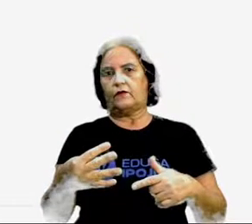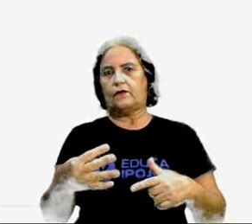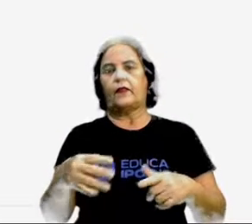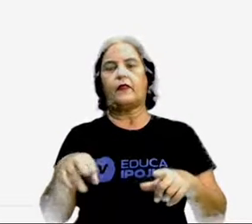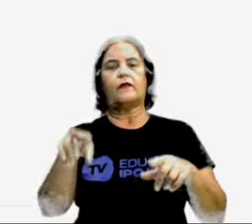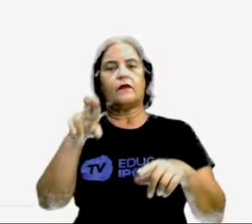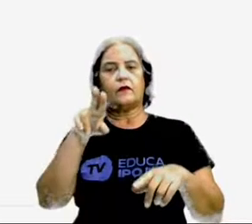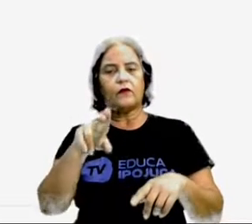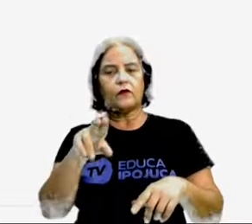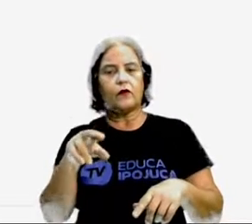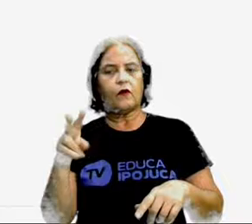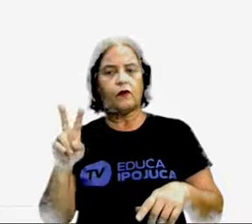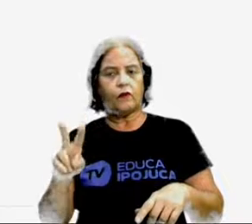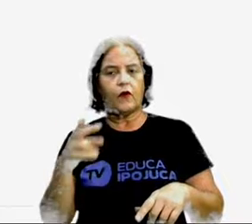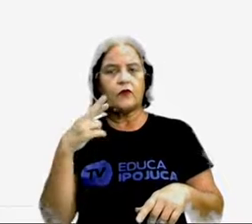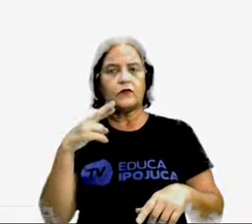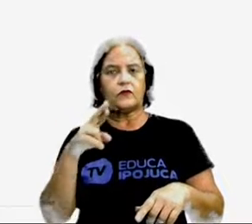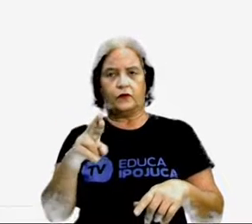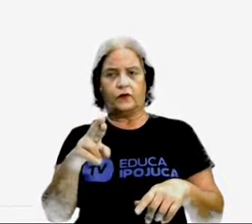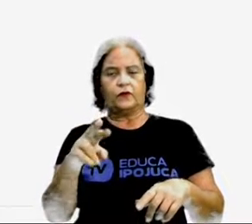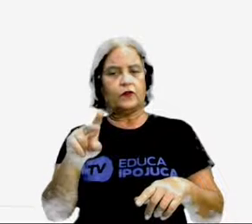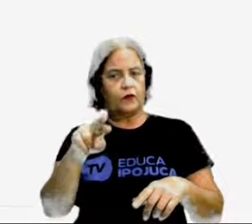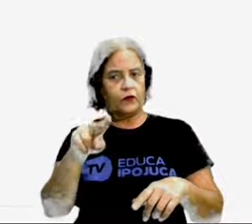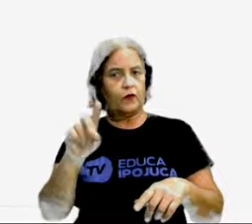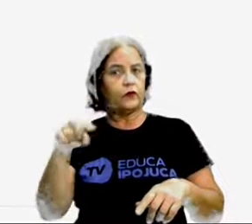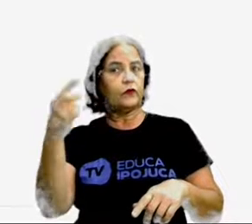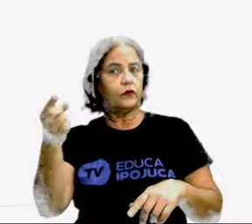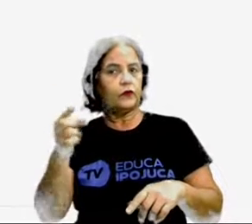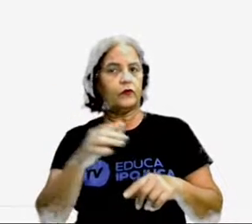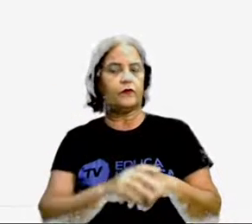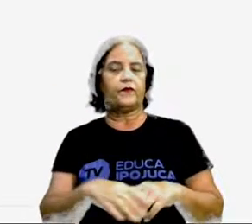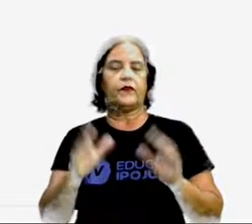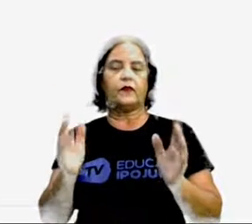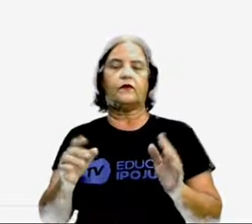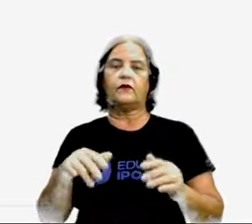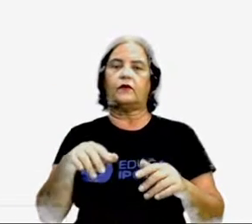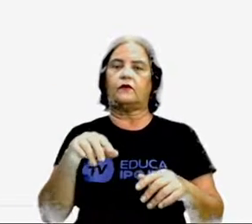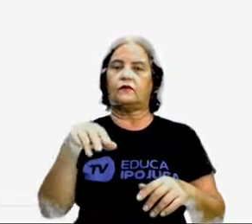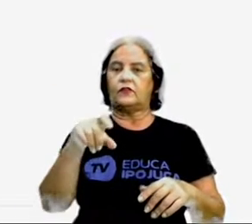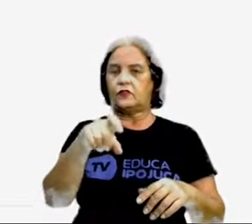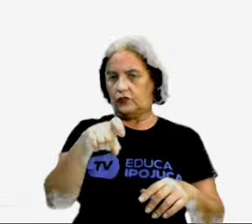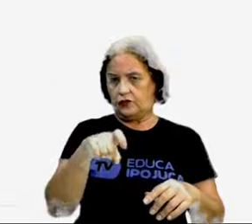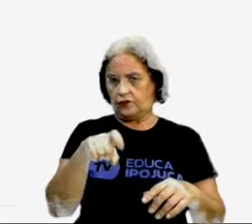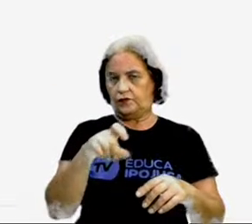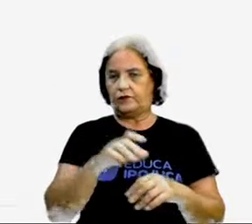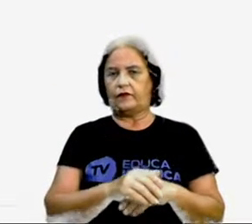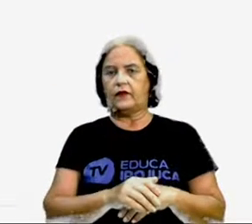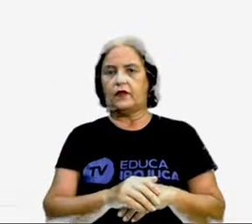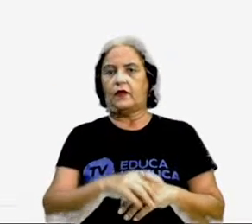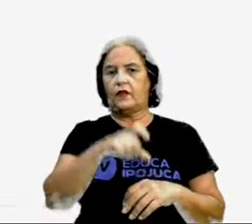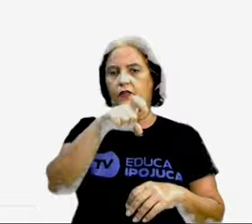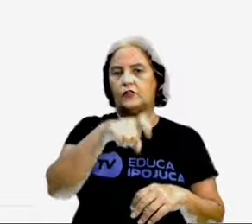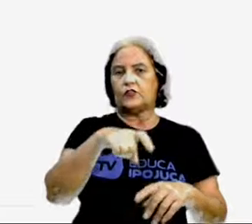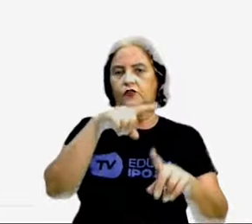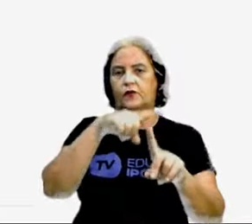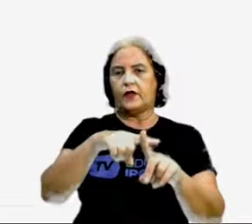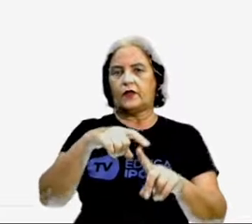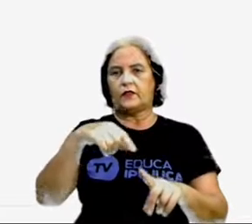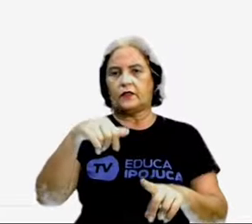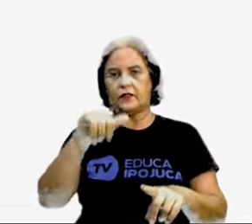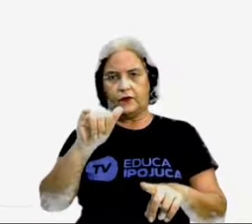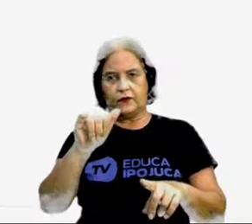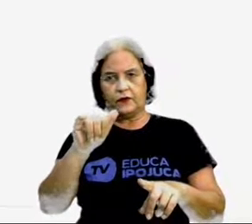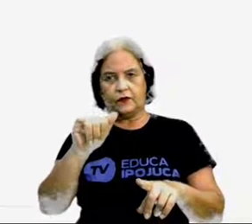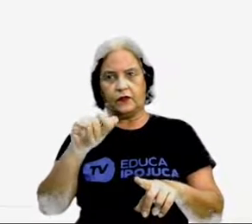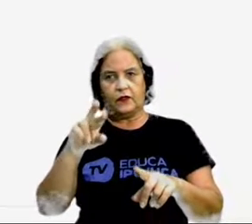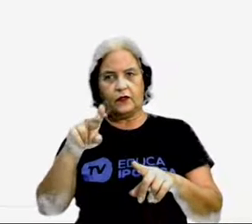outro método. Agora vamos encontrar o valor de x. X mais y não é igual a 7? Se x é